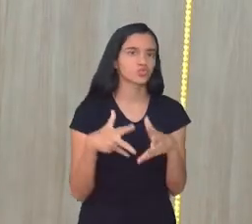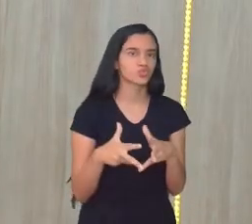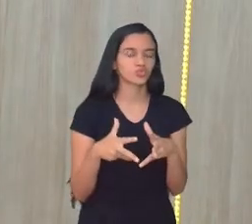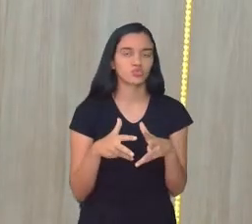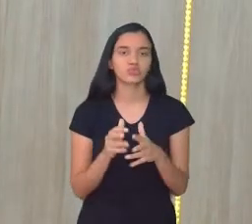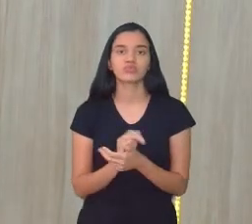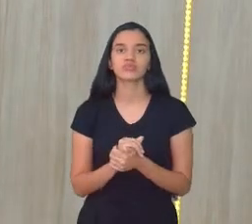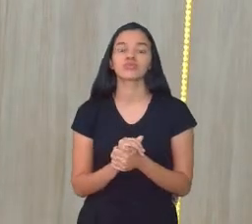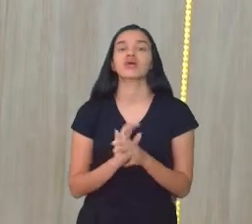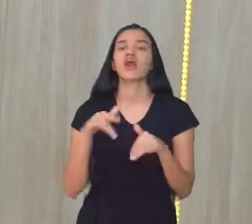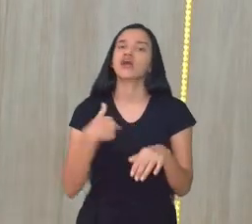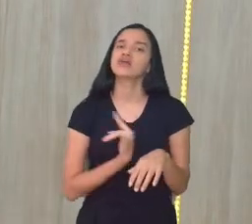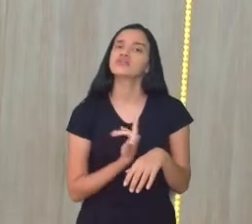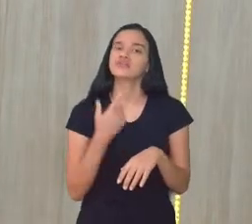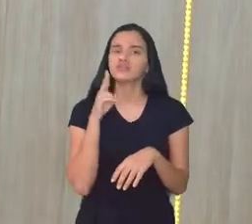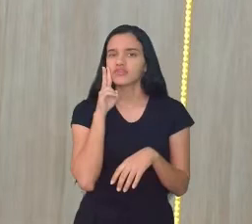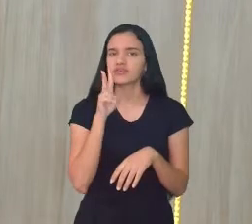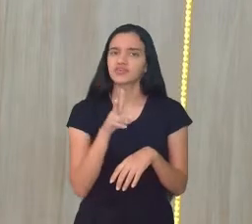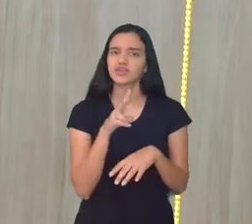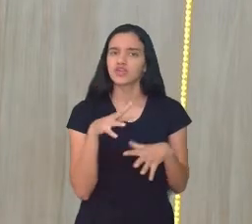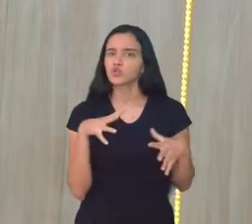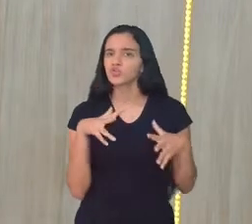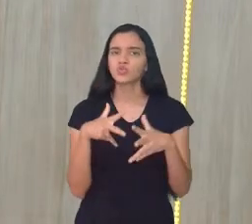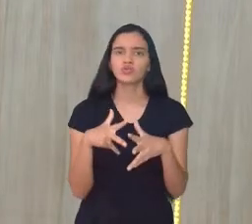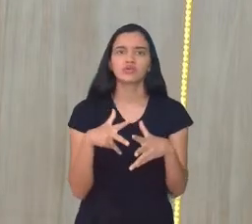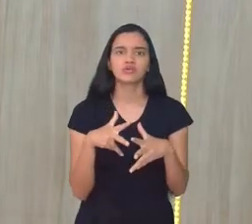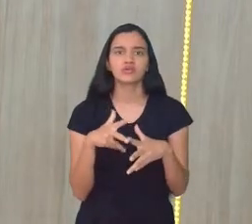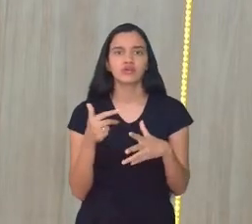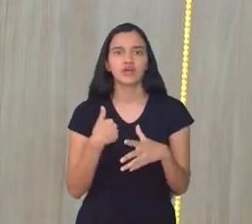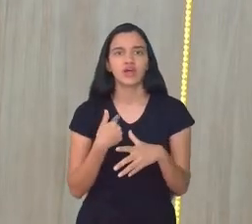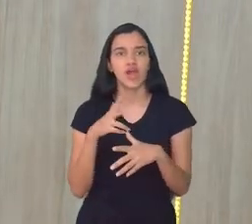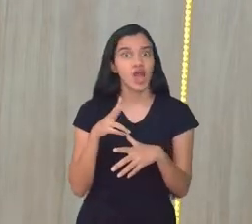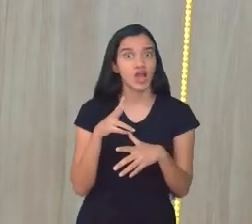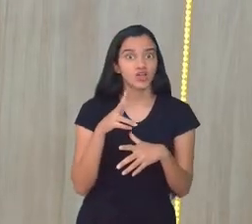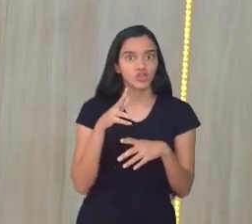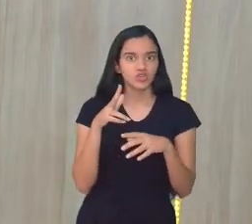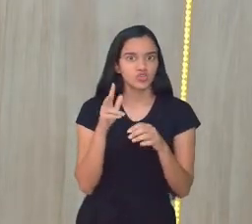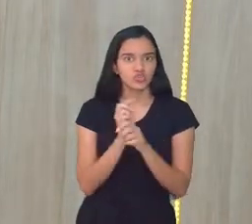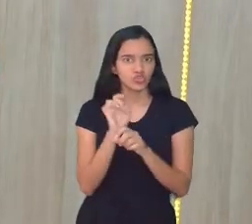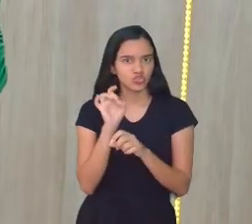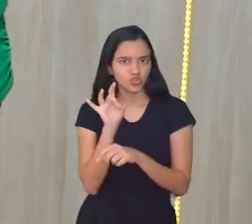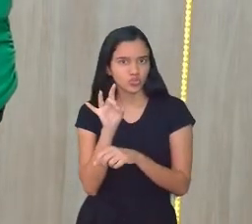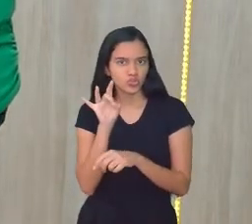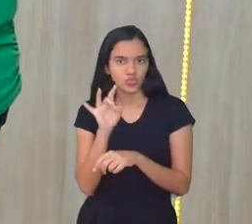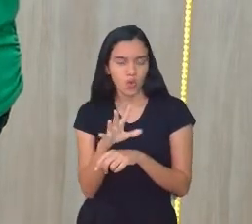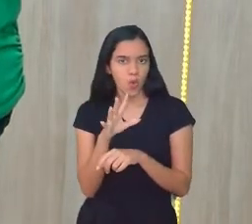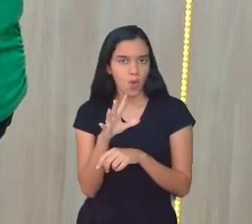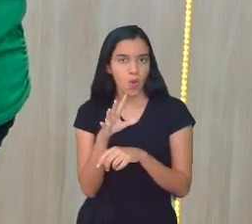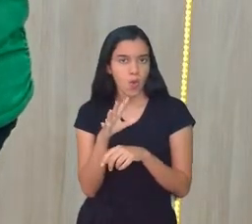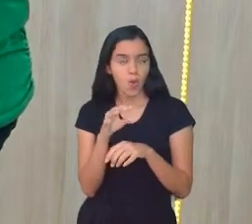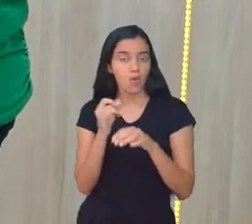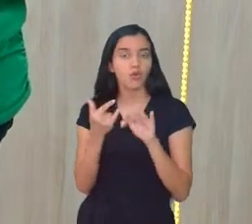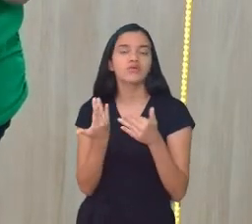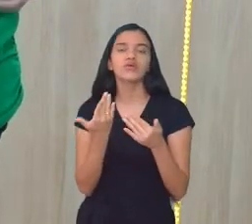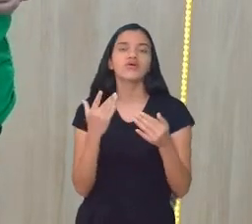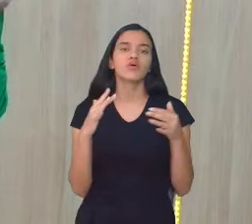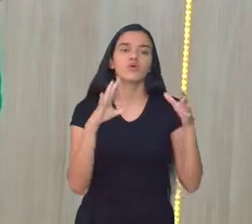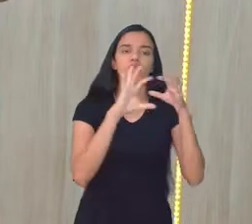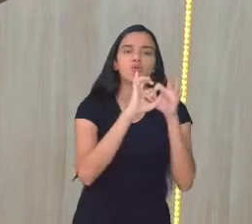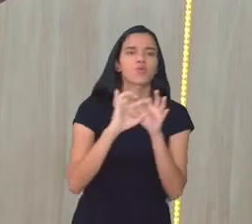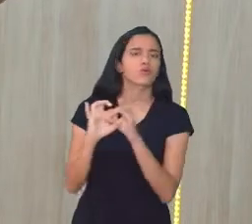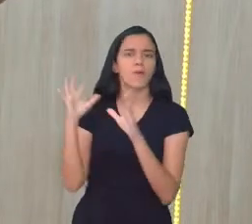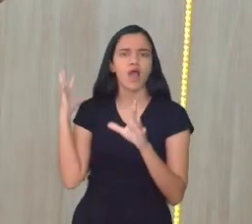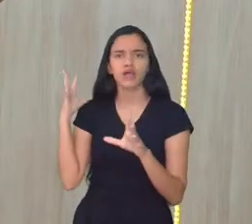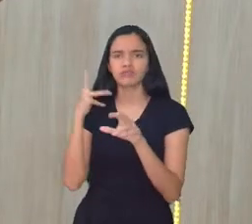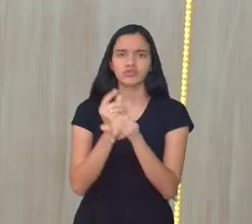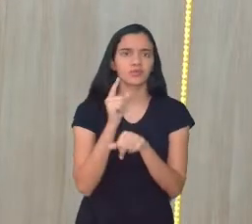isso. A gente vai ver tudo que está aqui. Não, gente, eu estou só dando um recorte, certo? Dessas ligações. Para